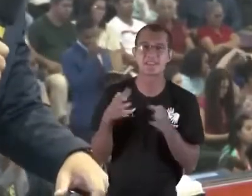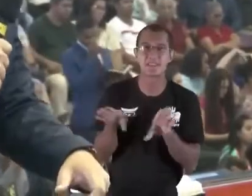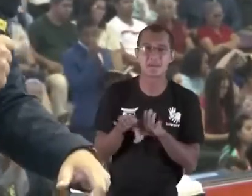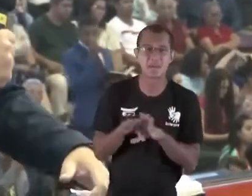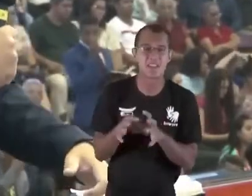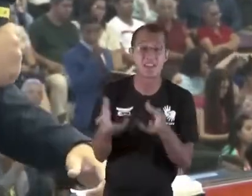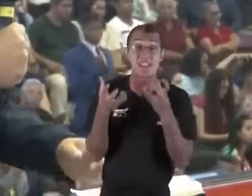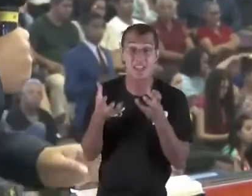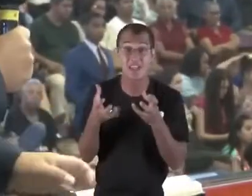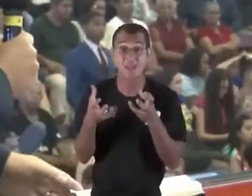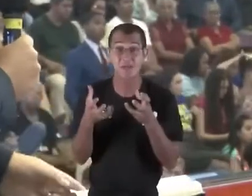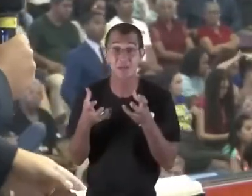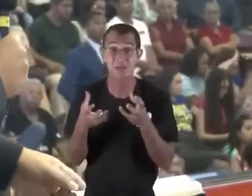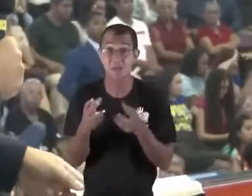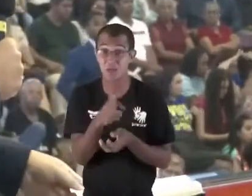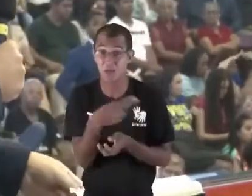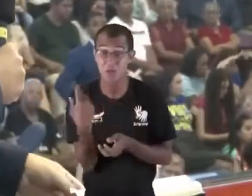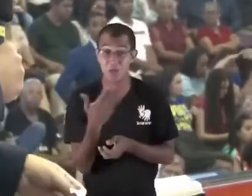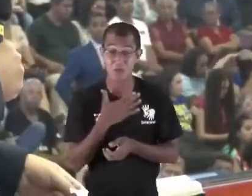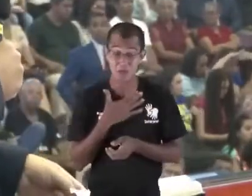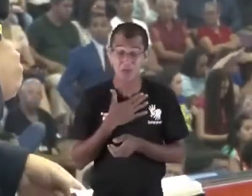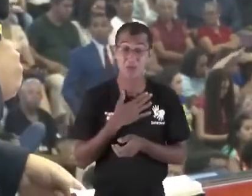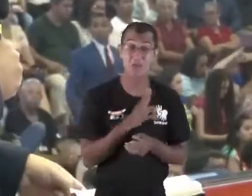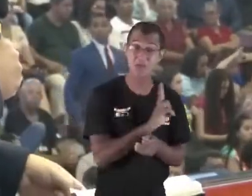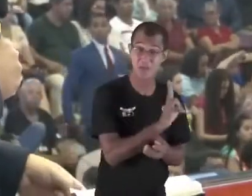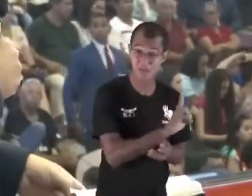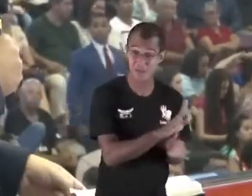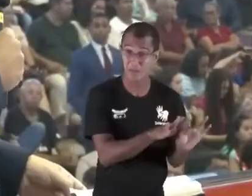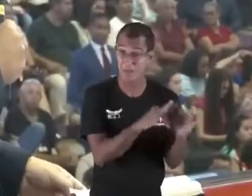nome e em nome da minha família